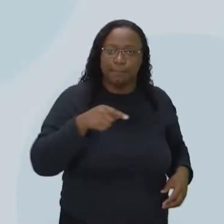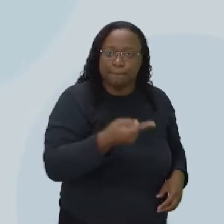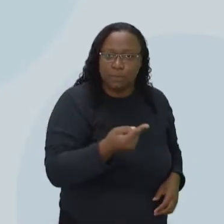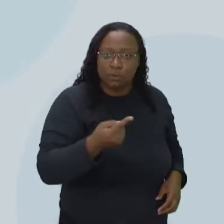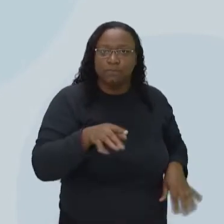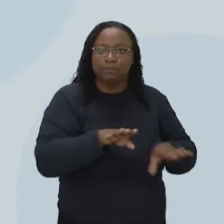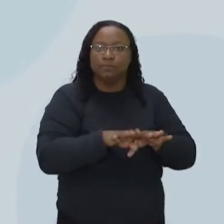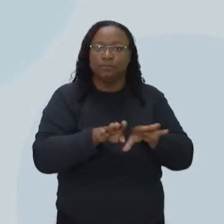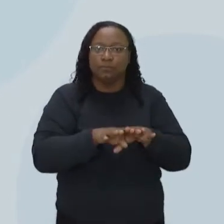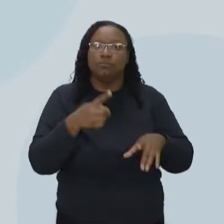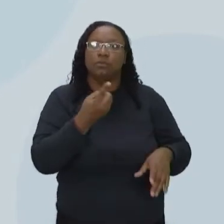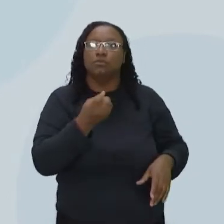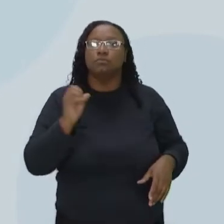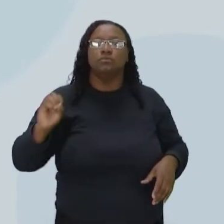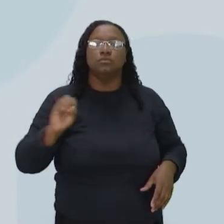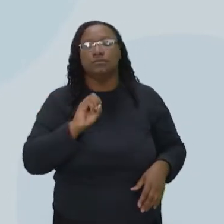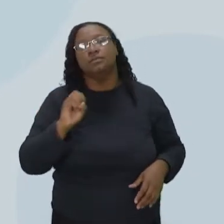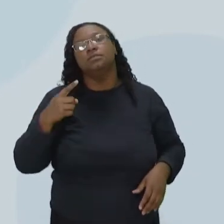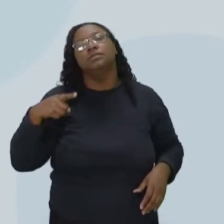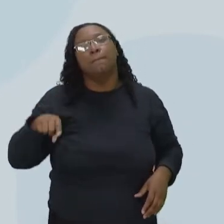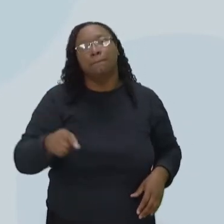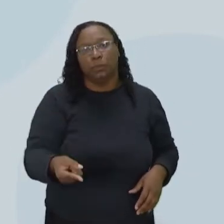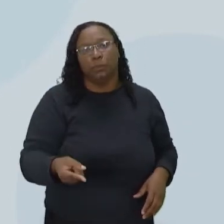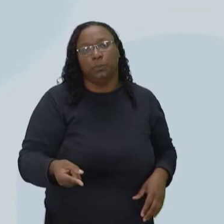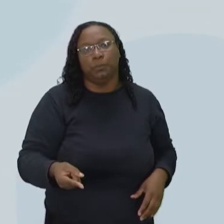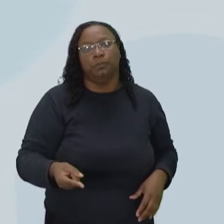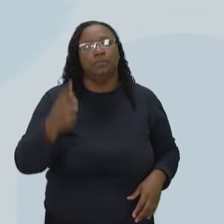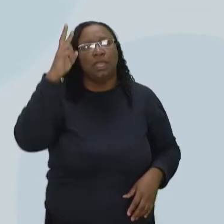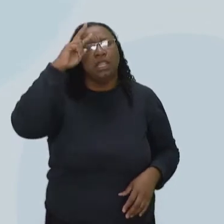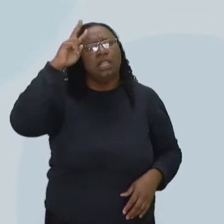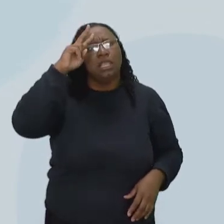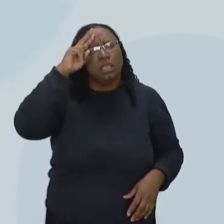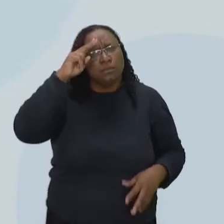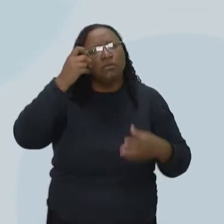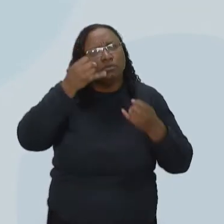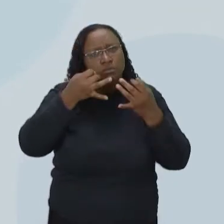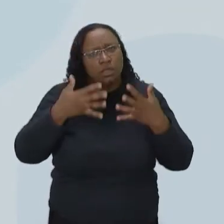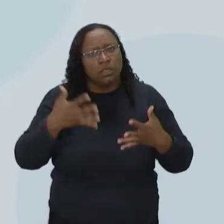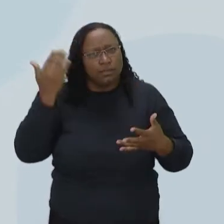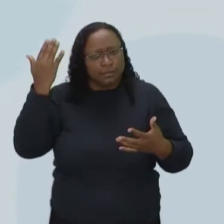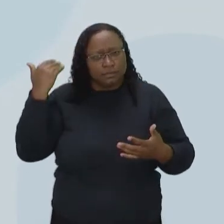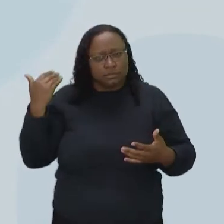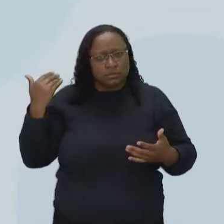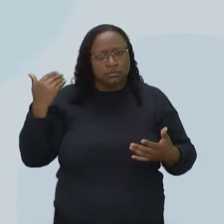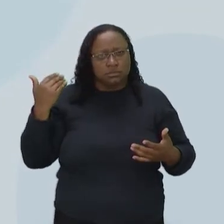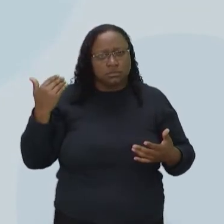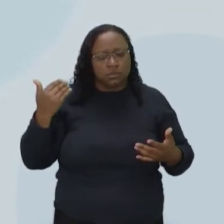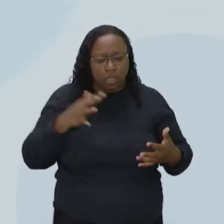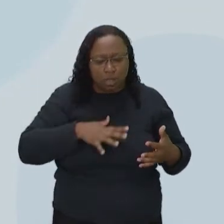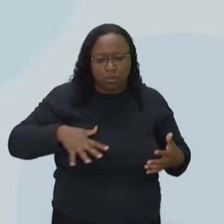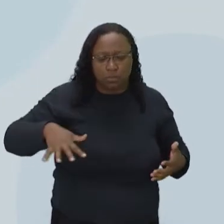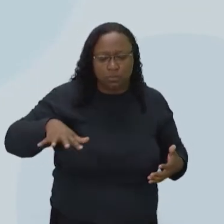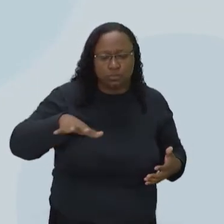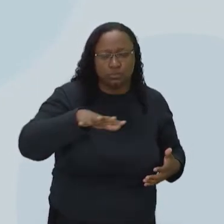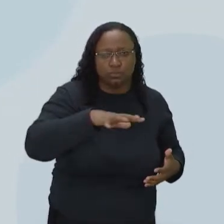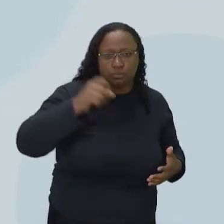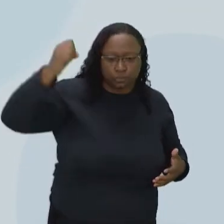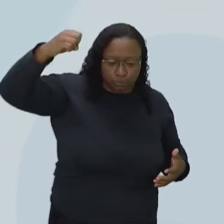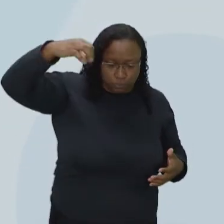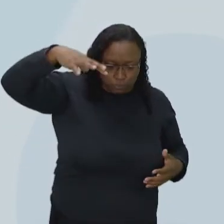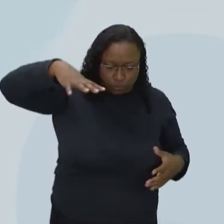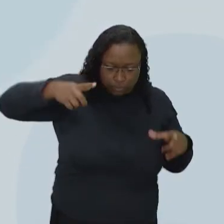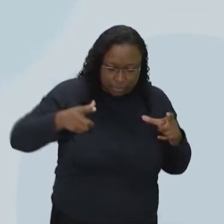formulinha que eu passei para você da luminância, que é o fluxo luminoso sobre a área? Lembra disso? Então, se